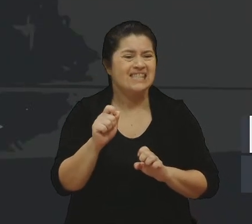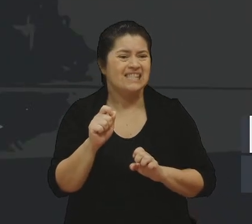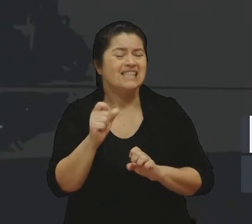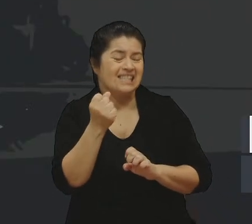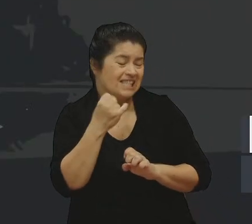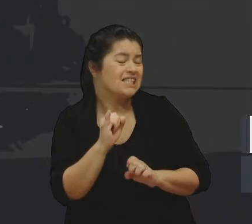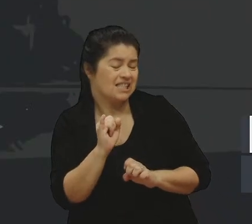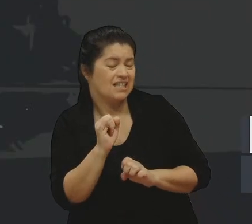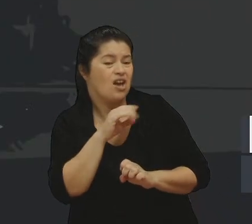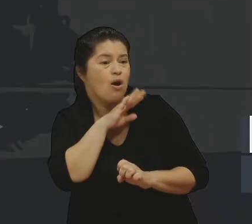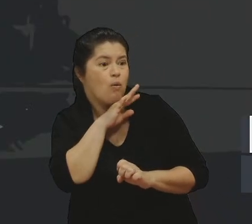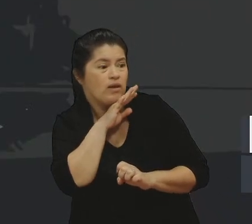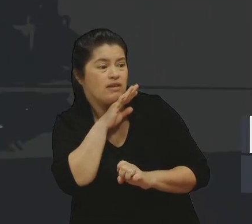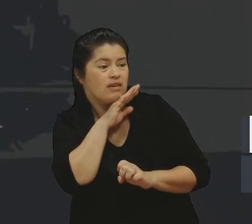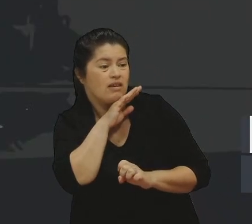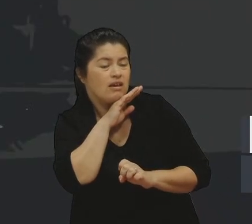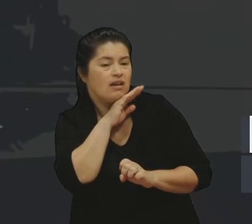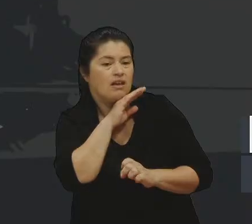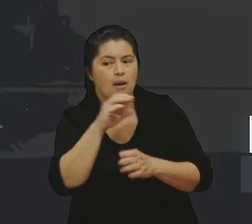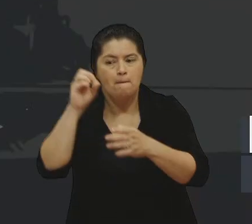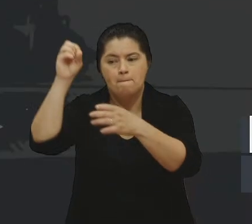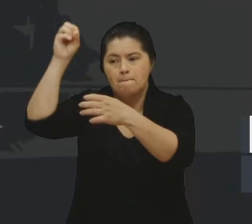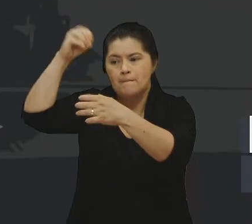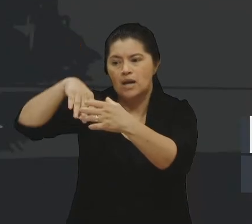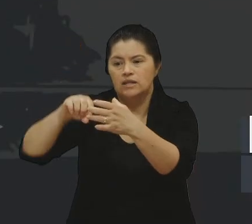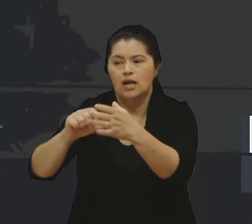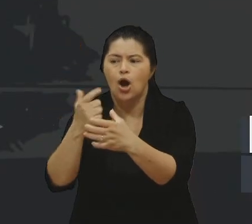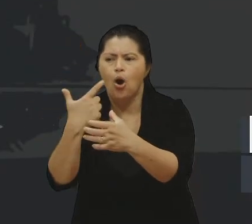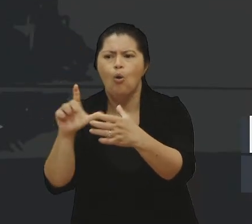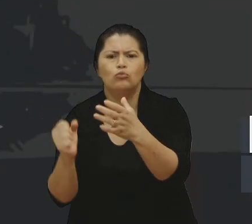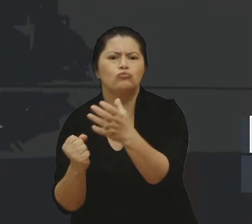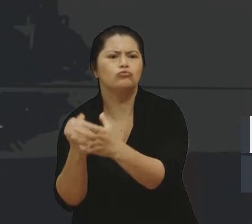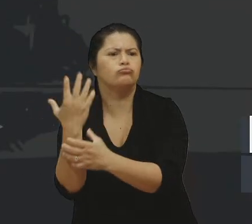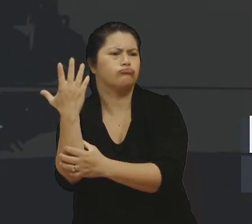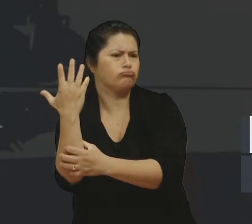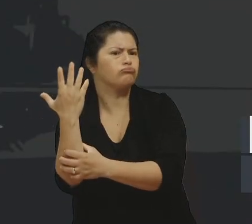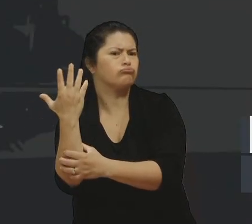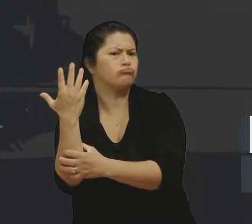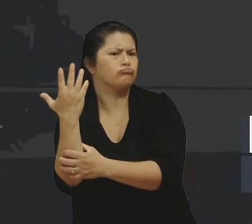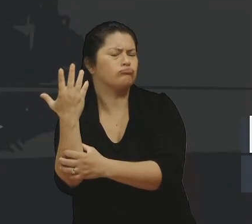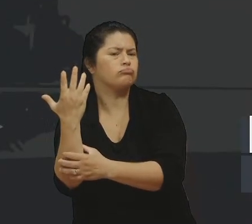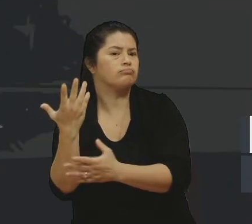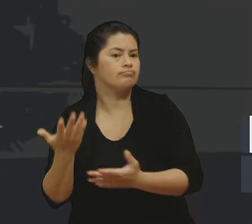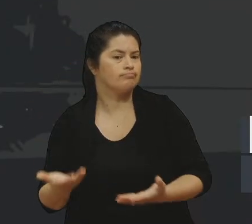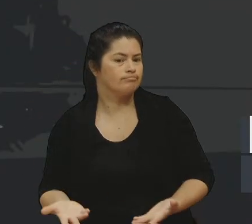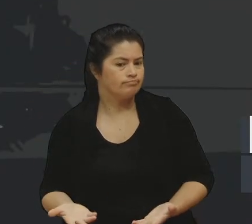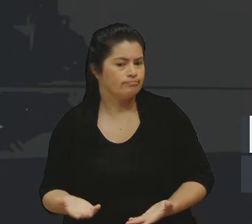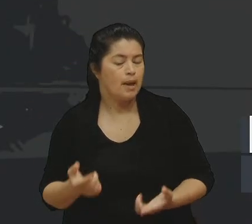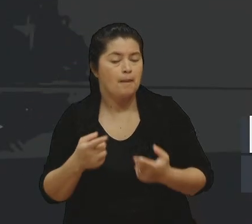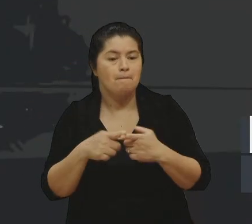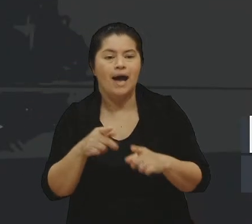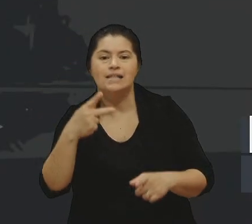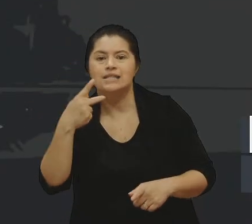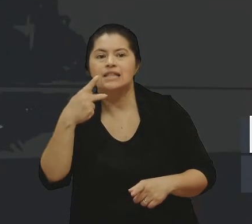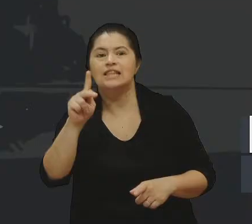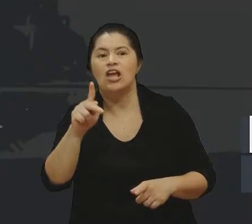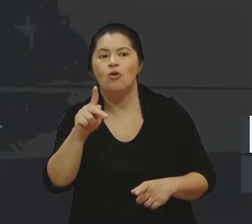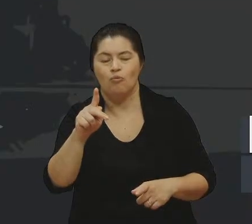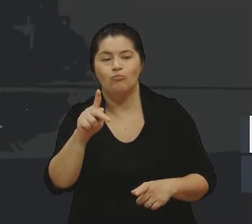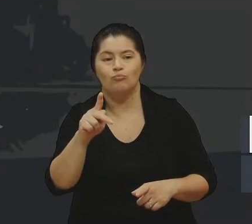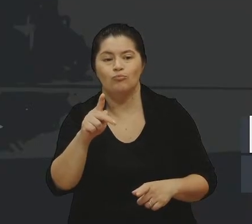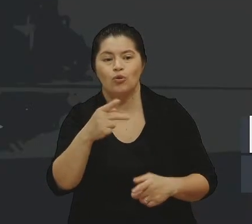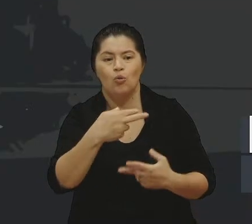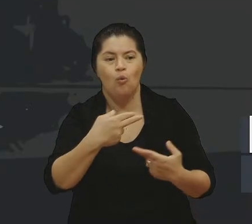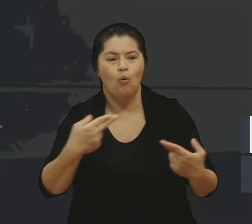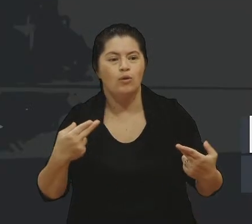Troca. Planta outro fruto, no outro terreno. Busca um outro lugar, mas o seu fruto tem que ser saboroso. Tem que ser um fruto que prospera,